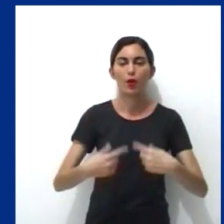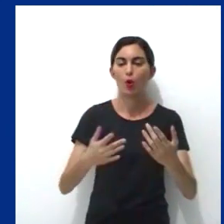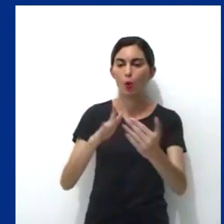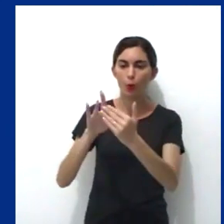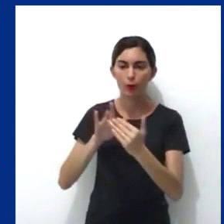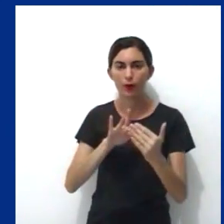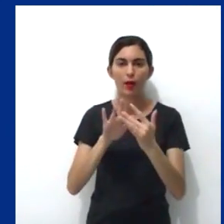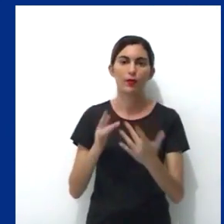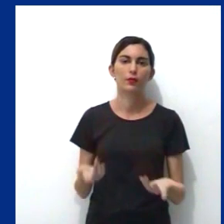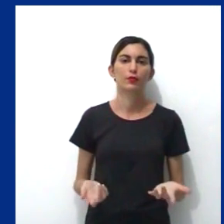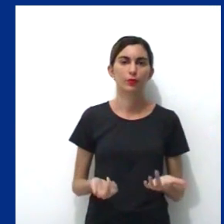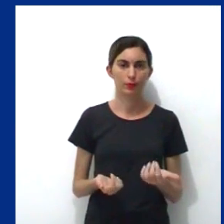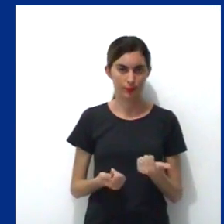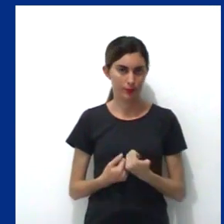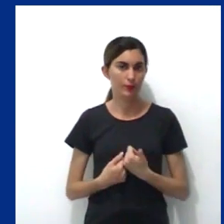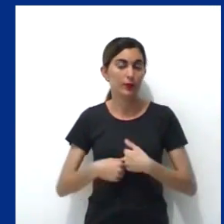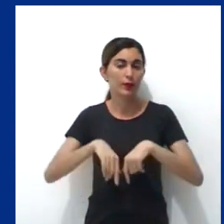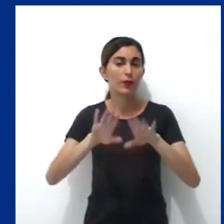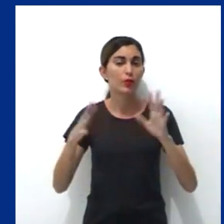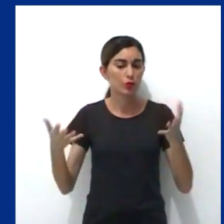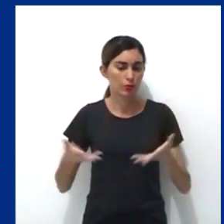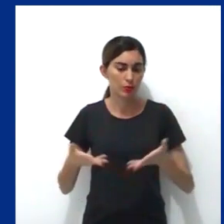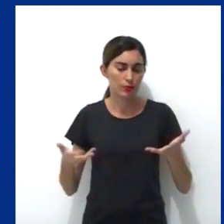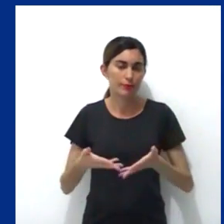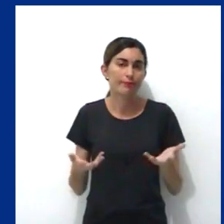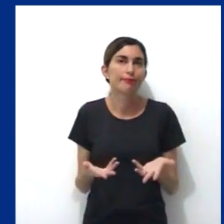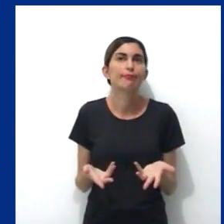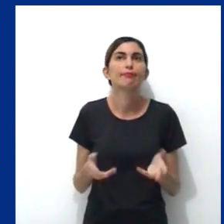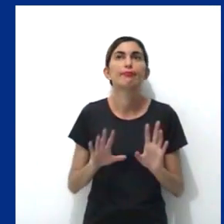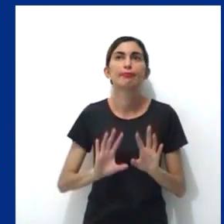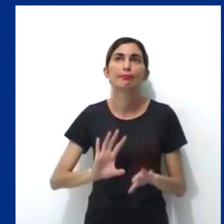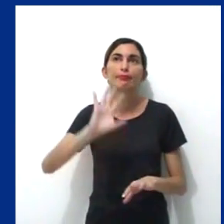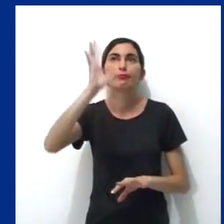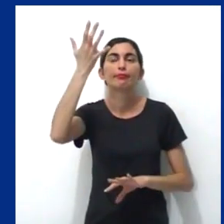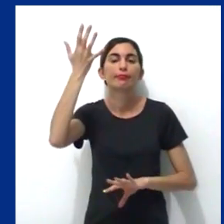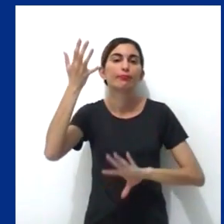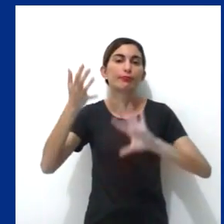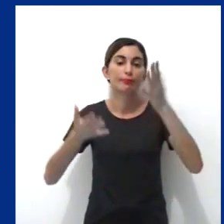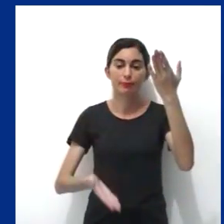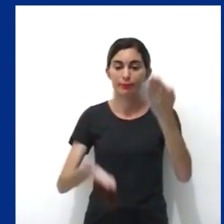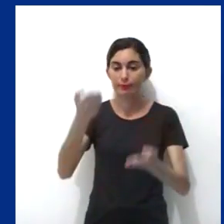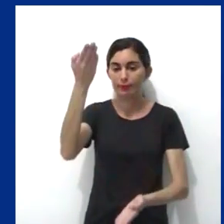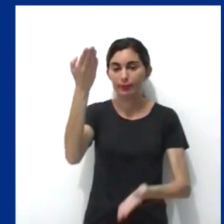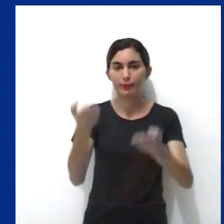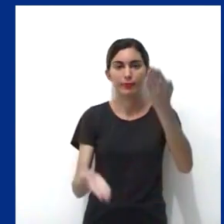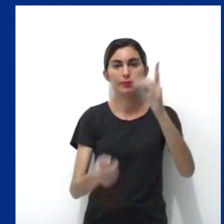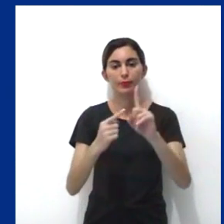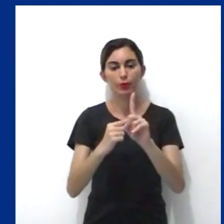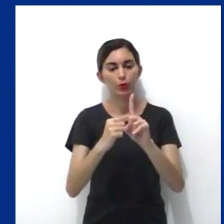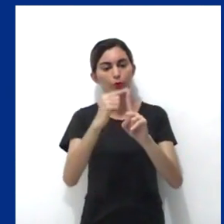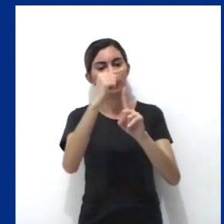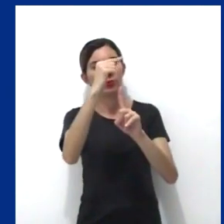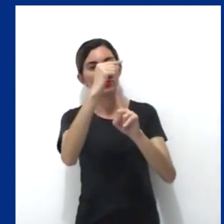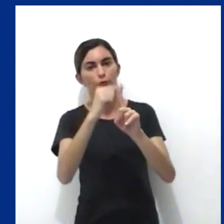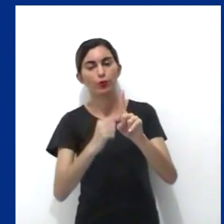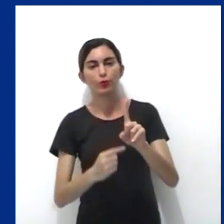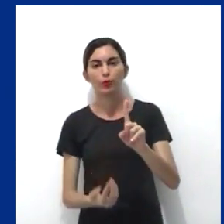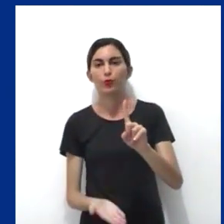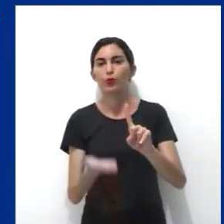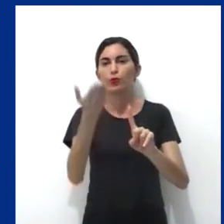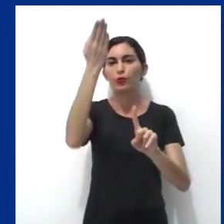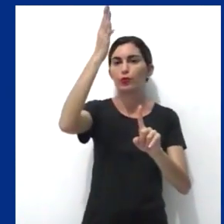coloca esses corpos em contato, aí é que vai aparecer o calor em trânsito. Então, o que possibilita